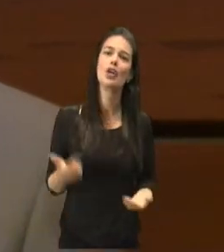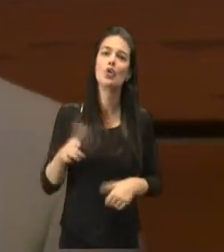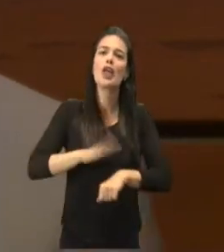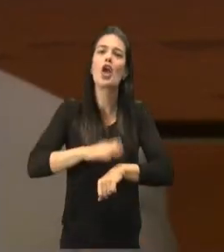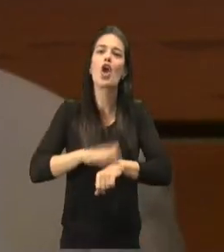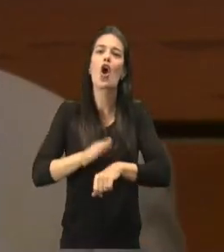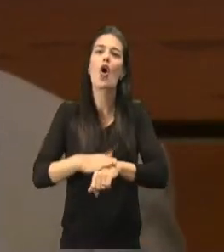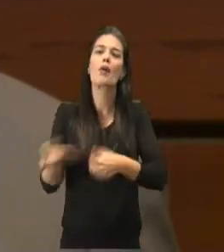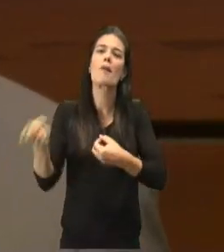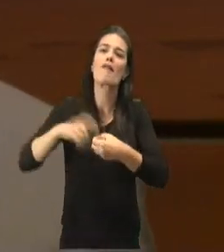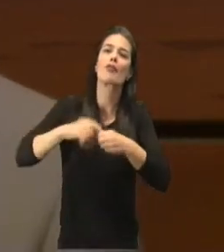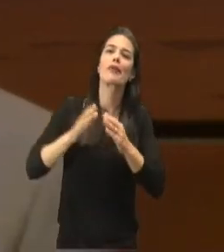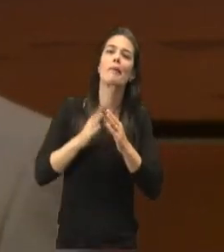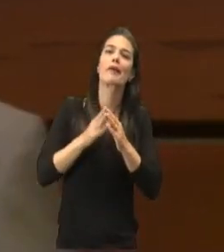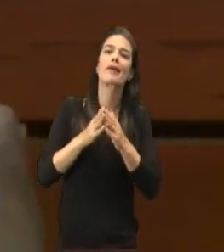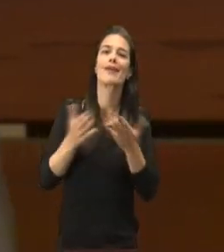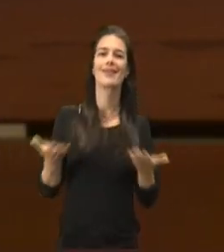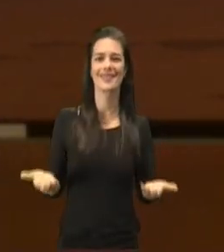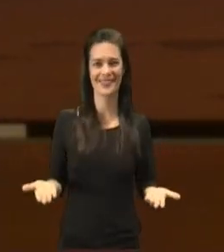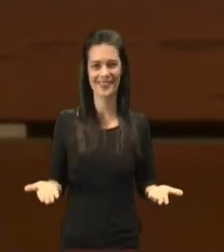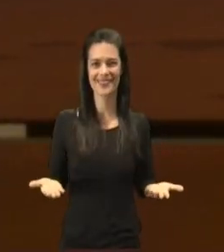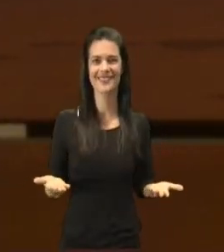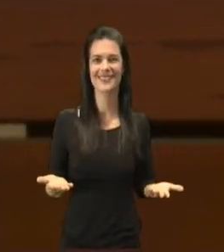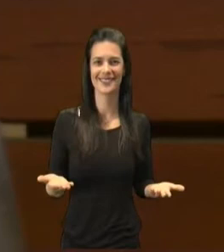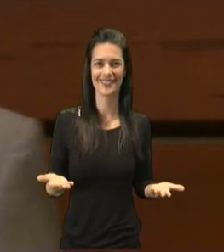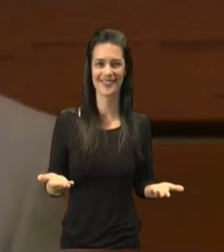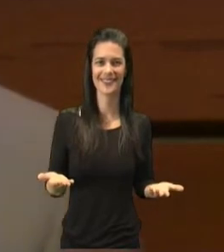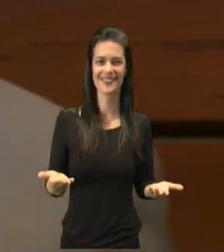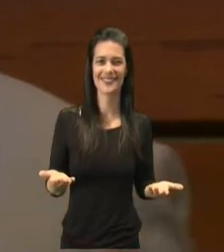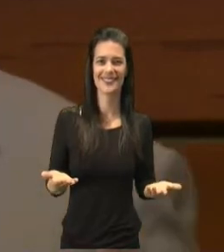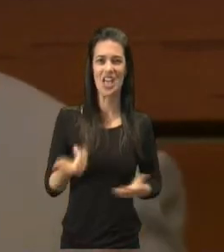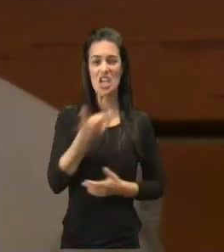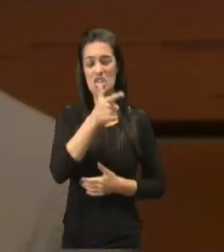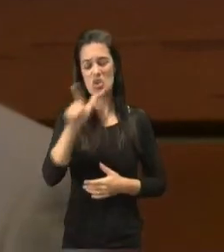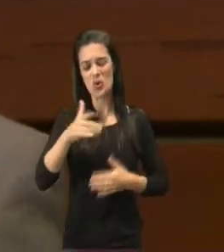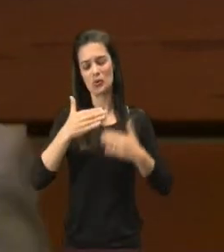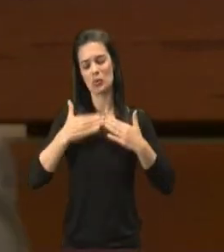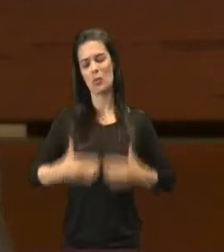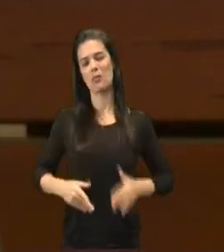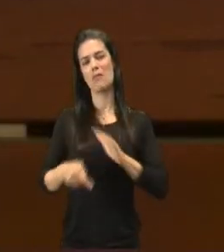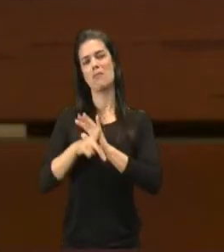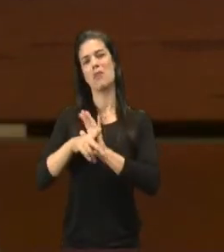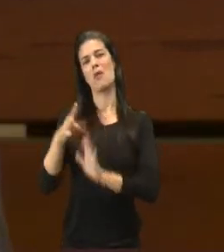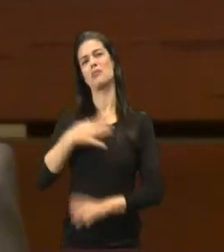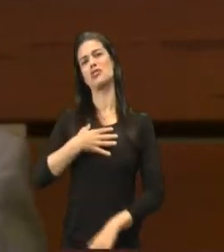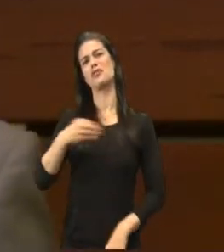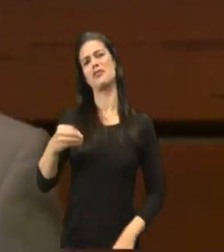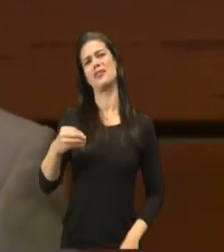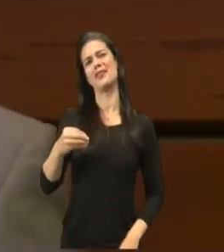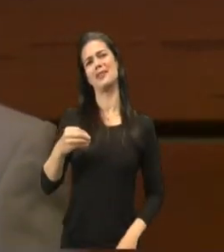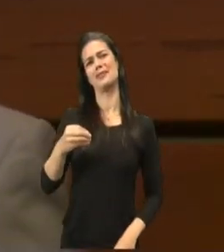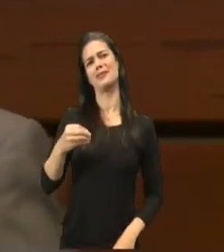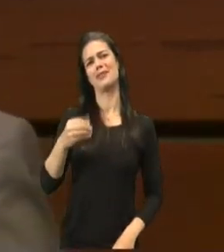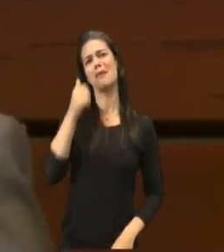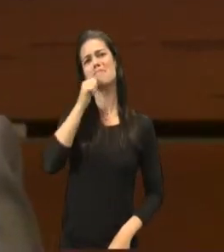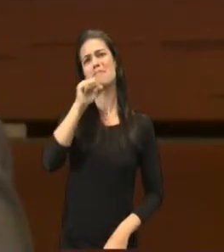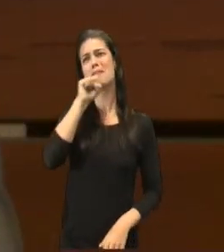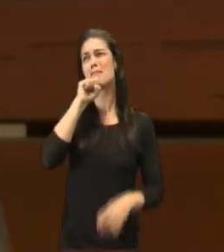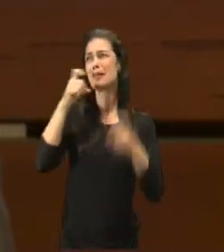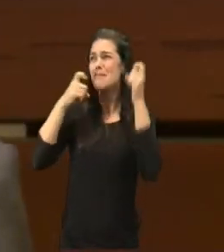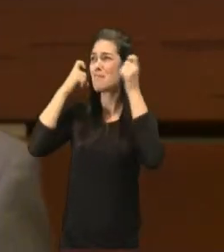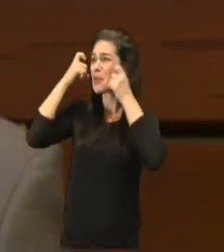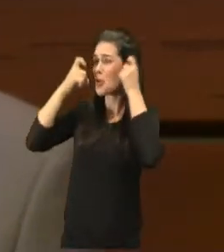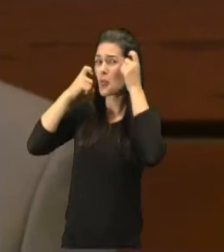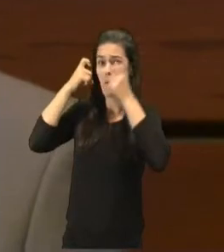voltar, e tantas outras situações comportamentais que trazem preocupação,